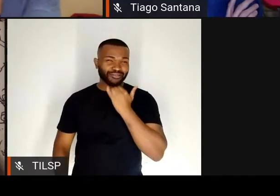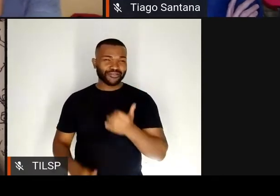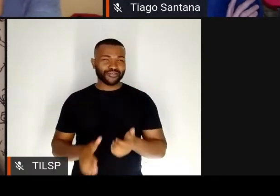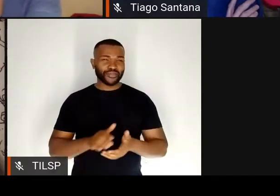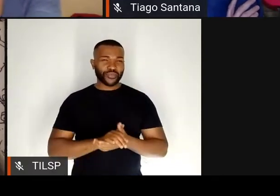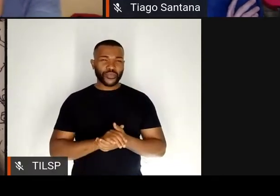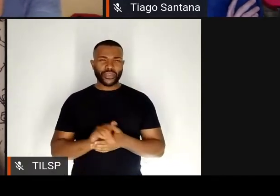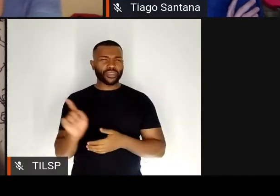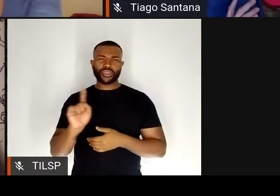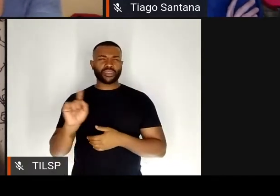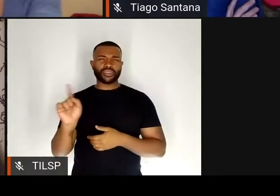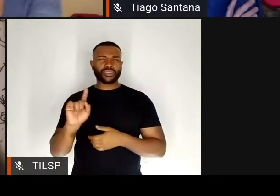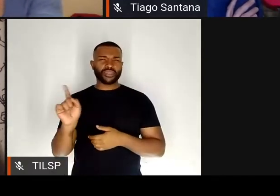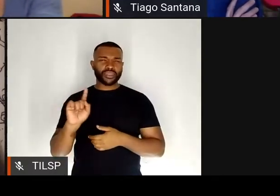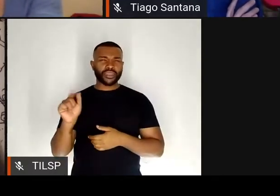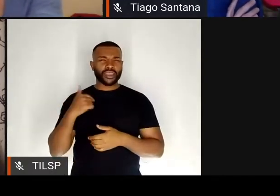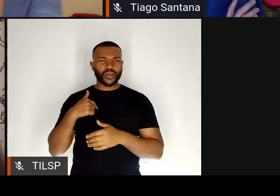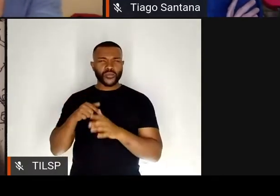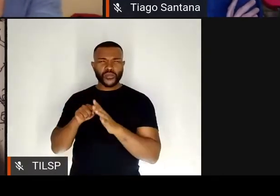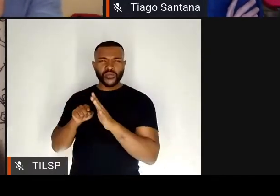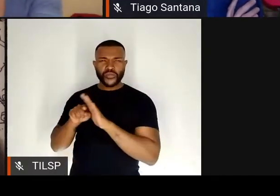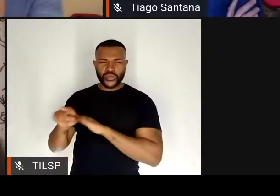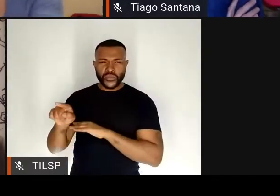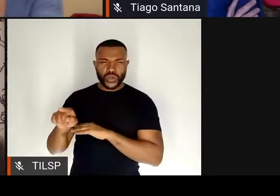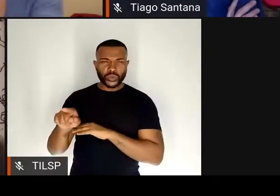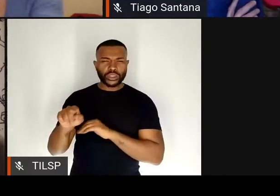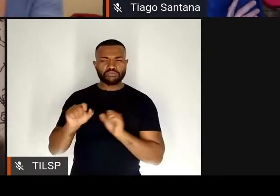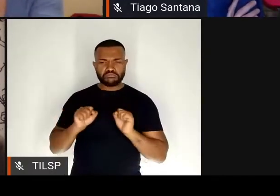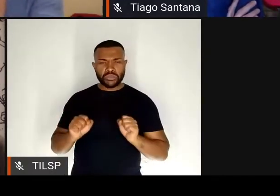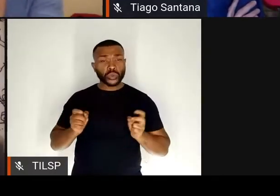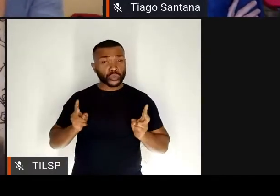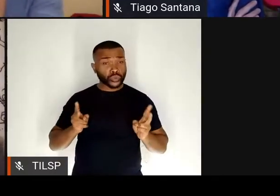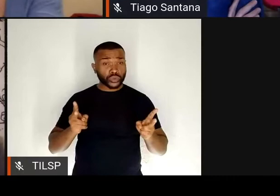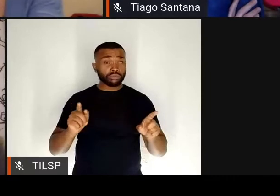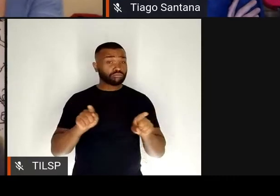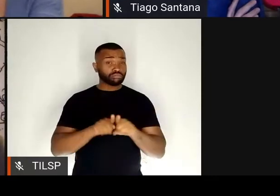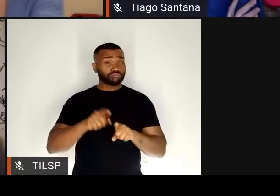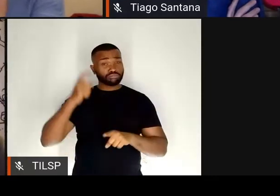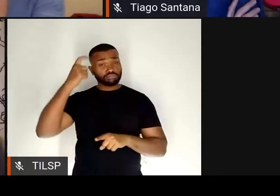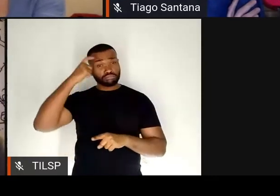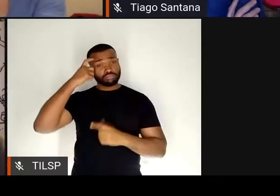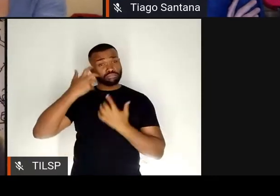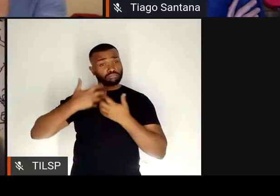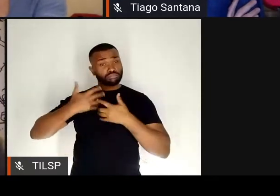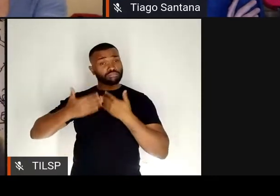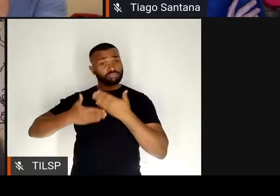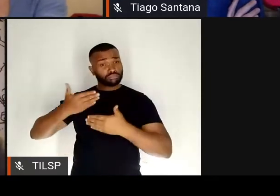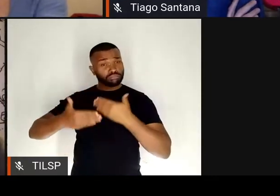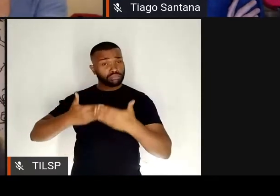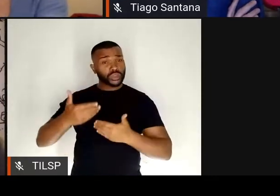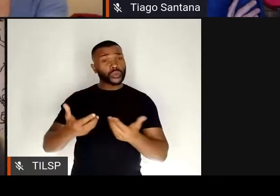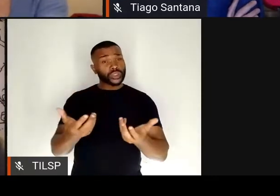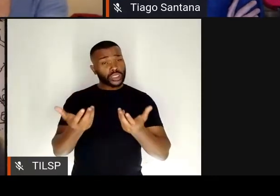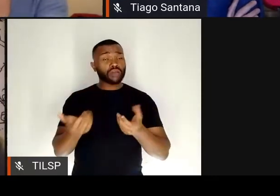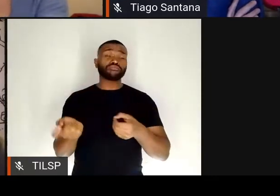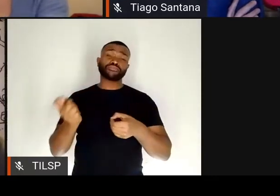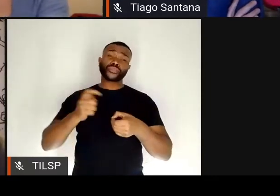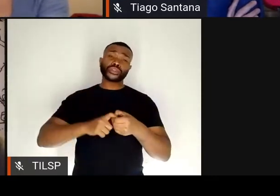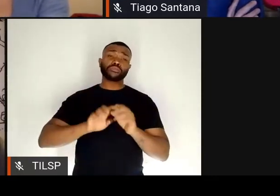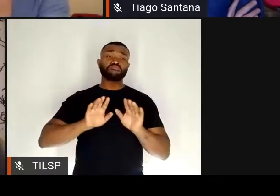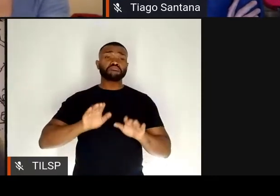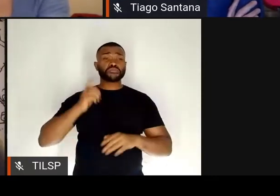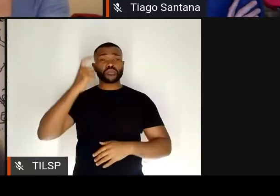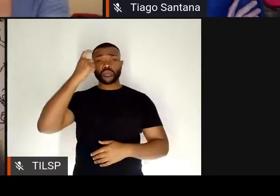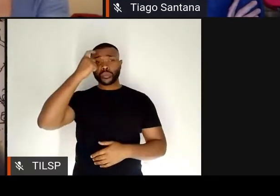Não. É só te perguntando. Podemos continuar também com o desenvolvimento, mas eu gostaria de que você retomasse também, mas pensei